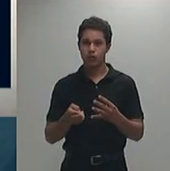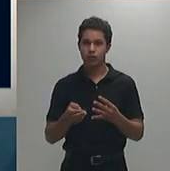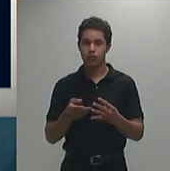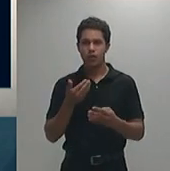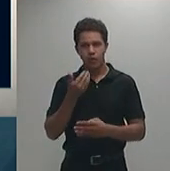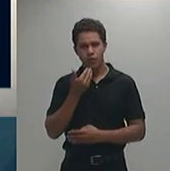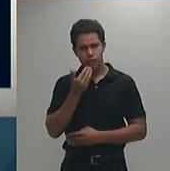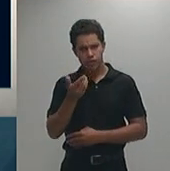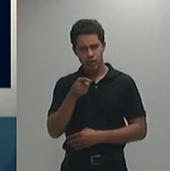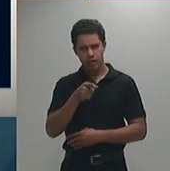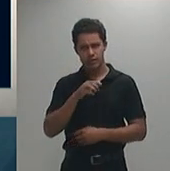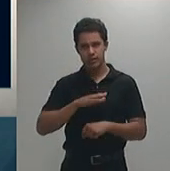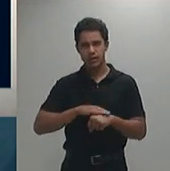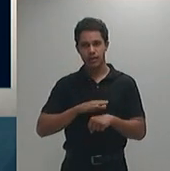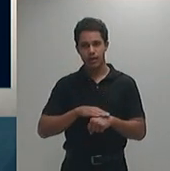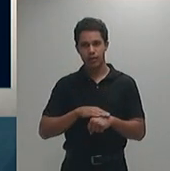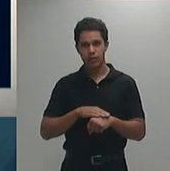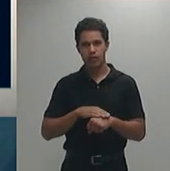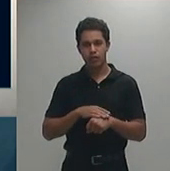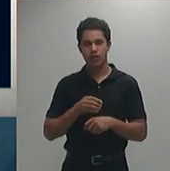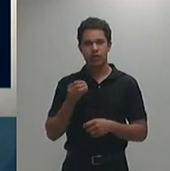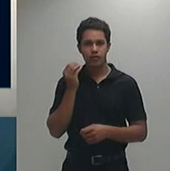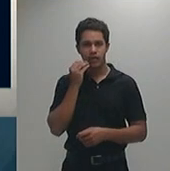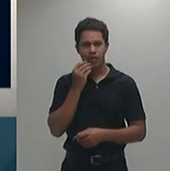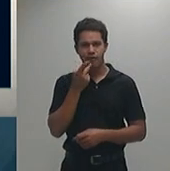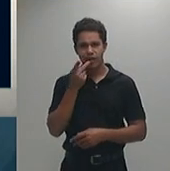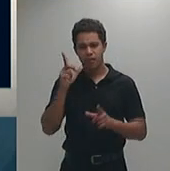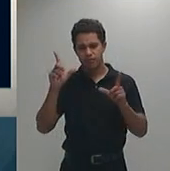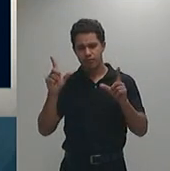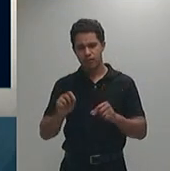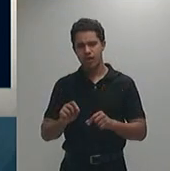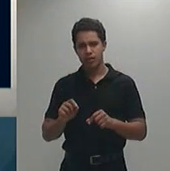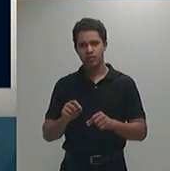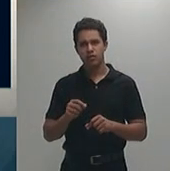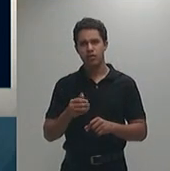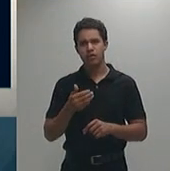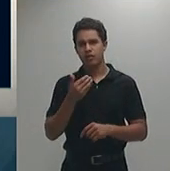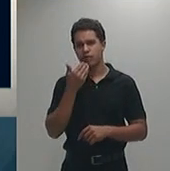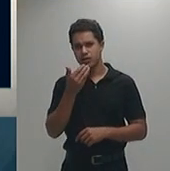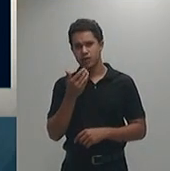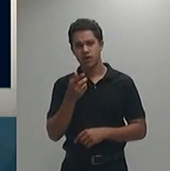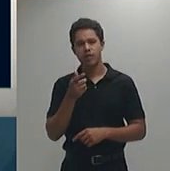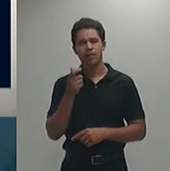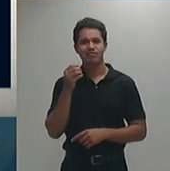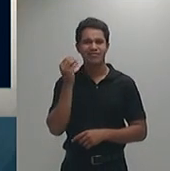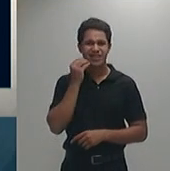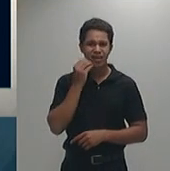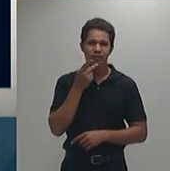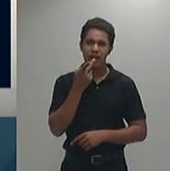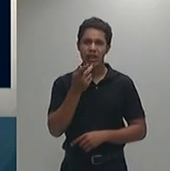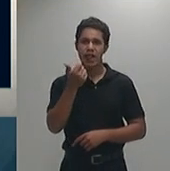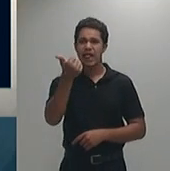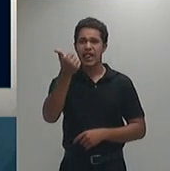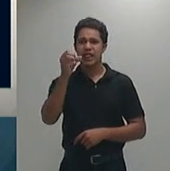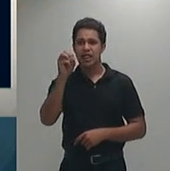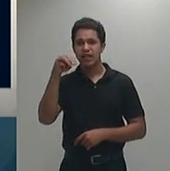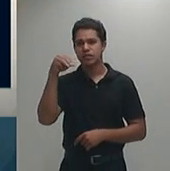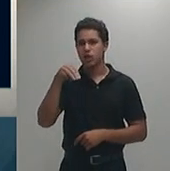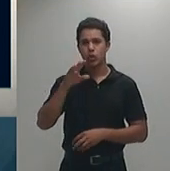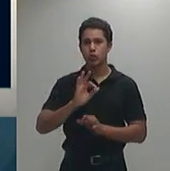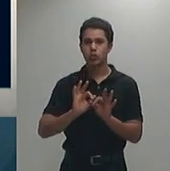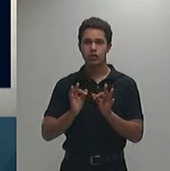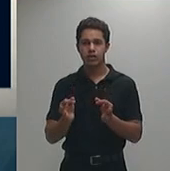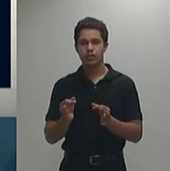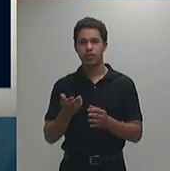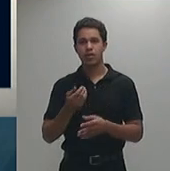tempo fosse vou tentar falar em menos do que isso mas de 10 minutos só porque eu vou falar por dois recorrente Eu prometo tentar